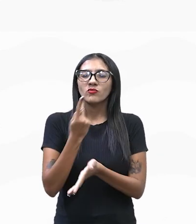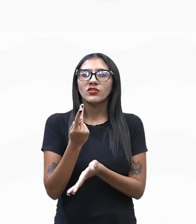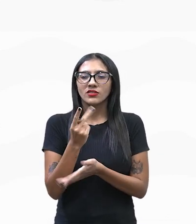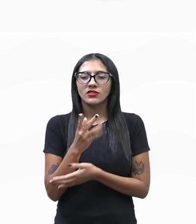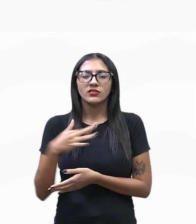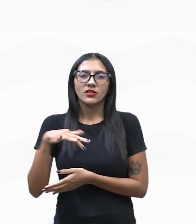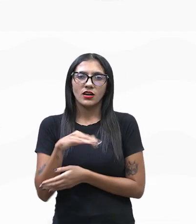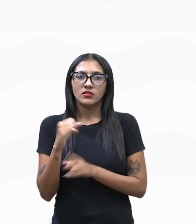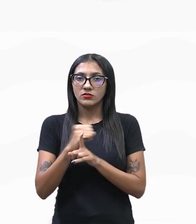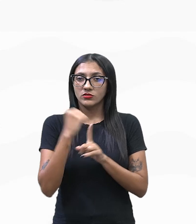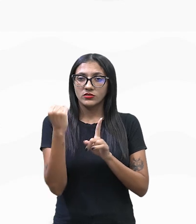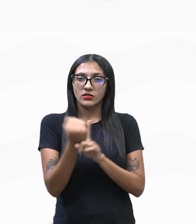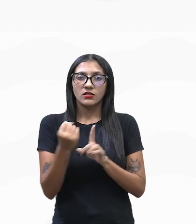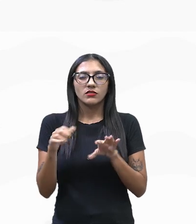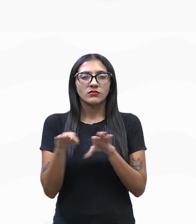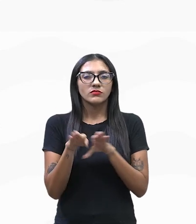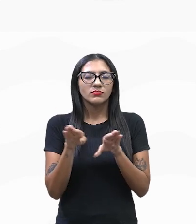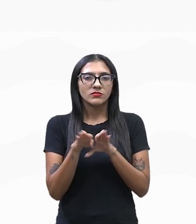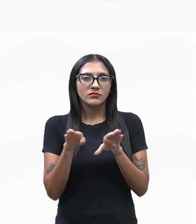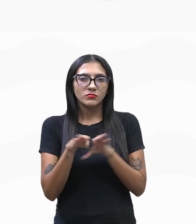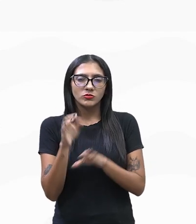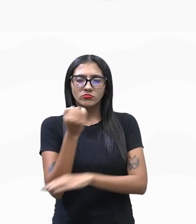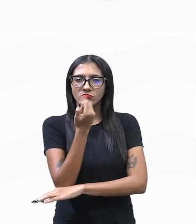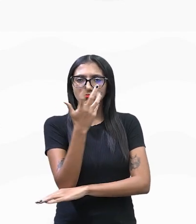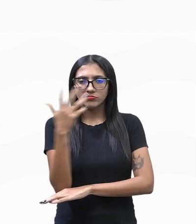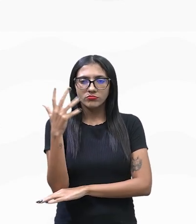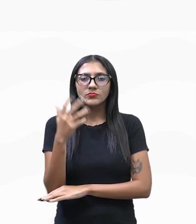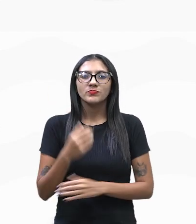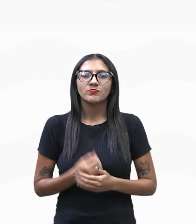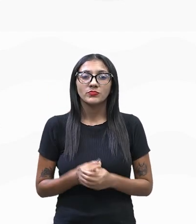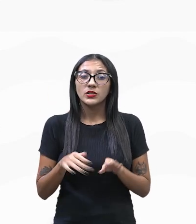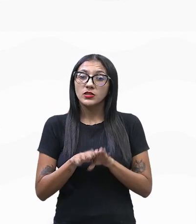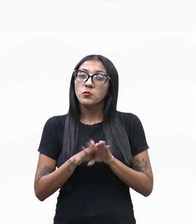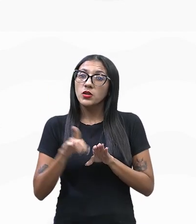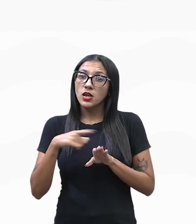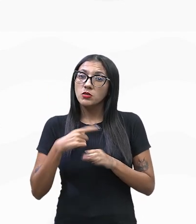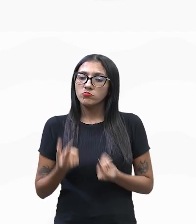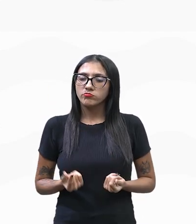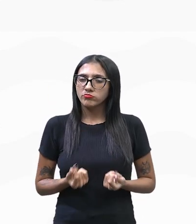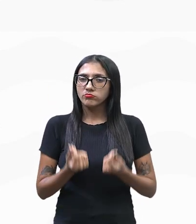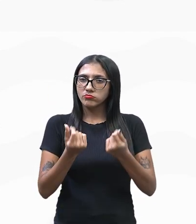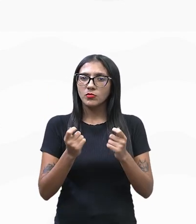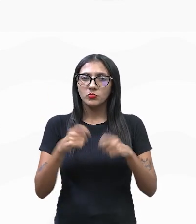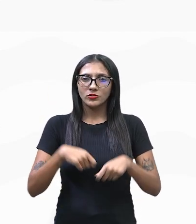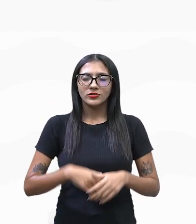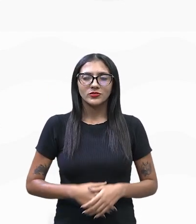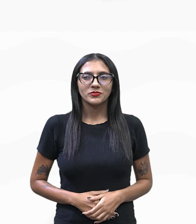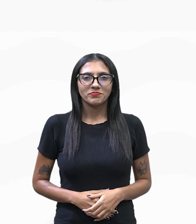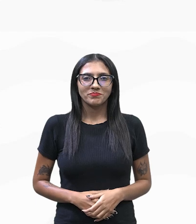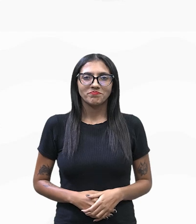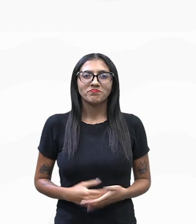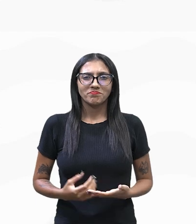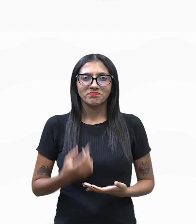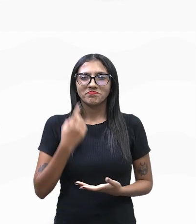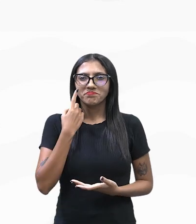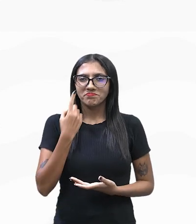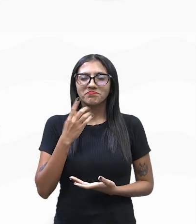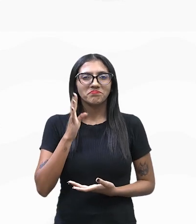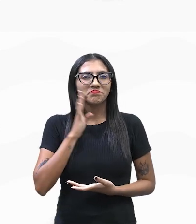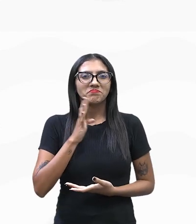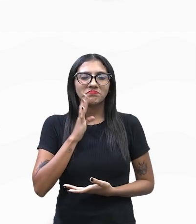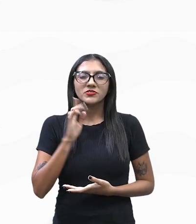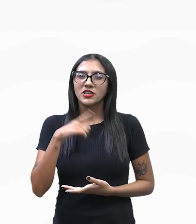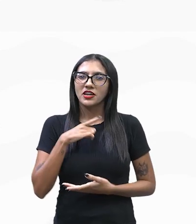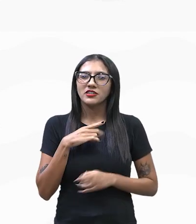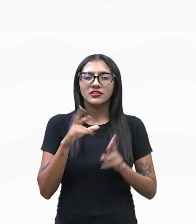sociais e ambientais, além de gerar lucro. Então, olha só que legal, né? O empreendedorismo de